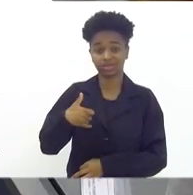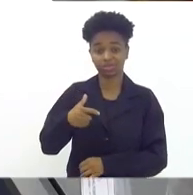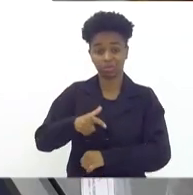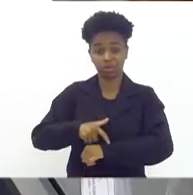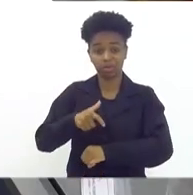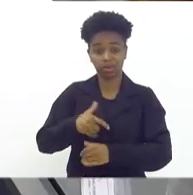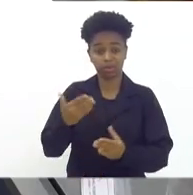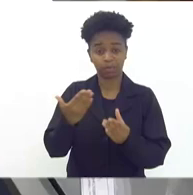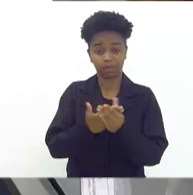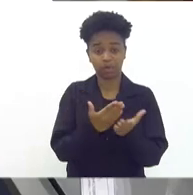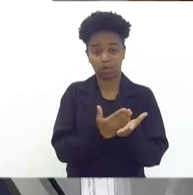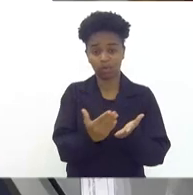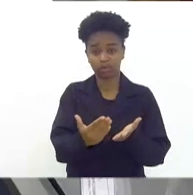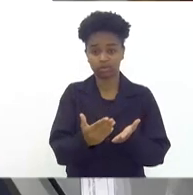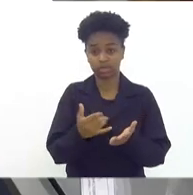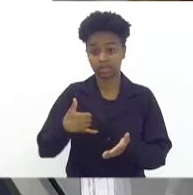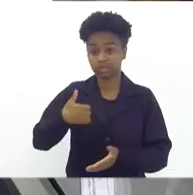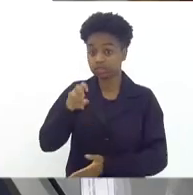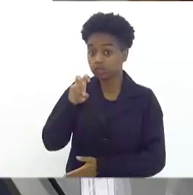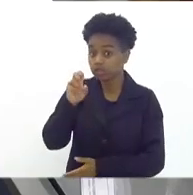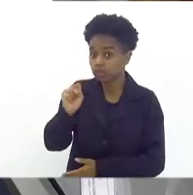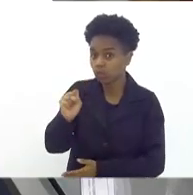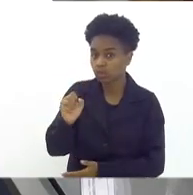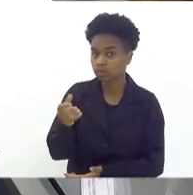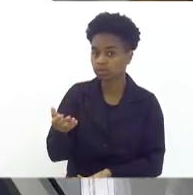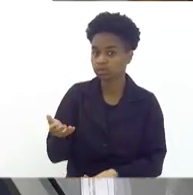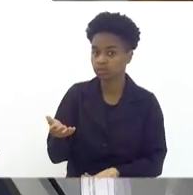no processo dele 58 anos